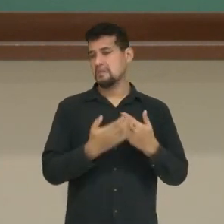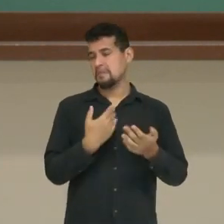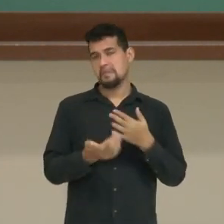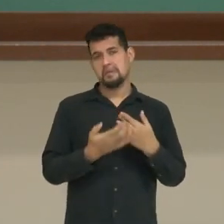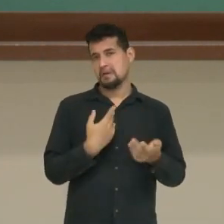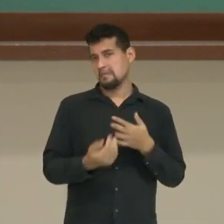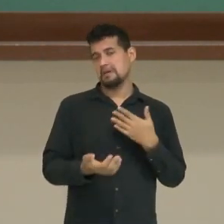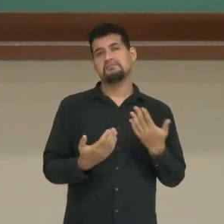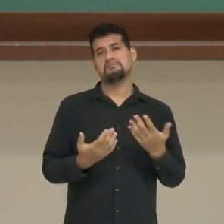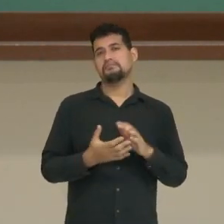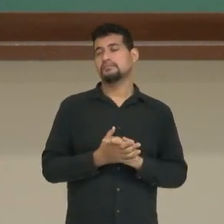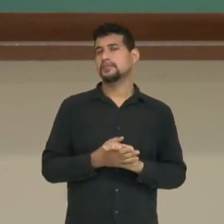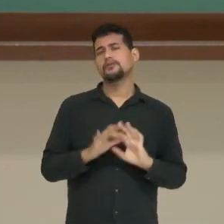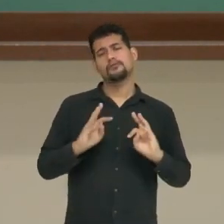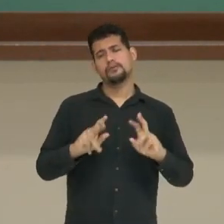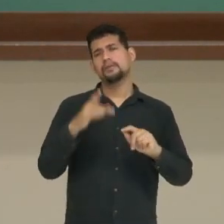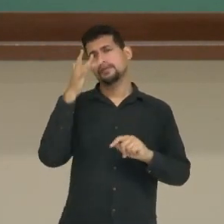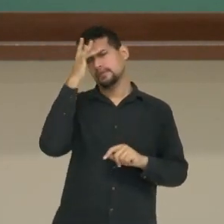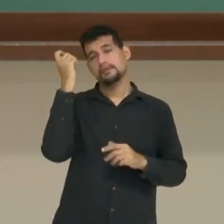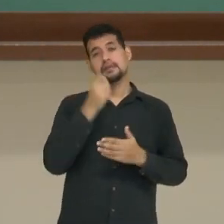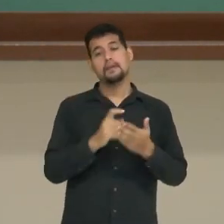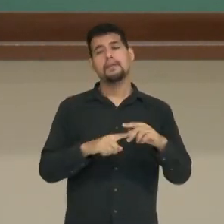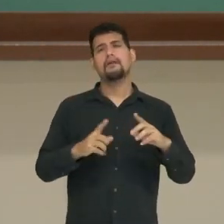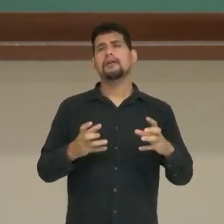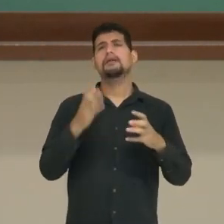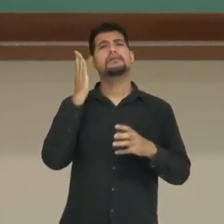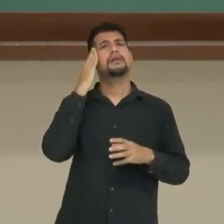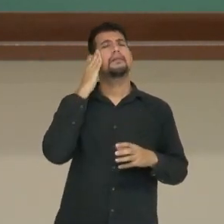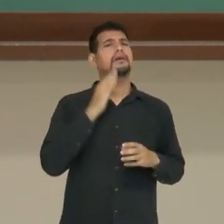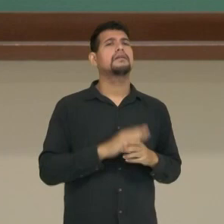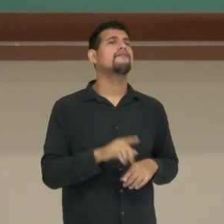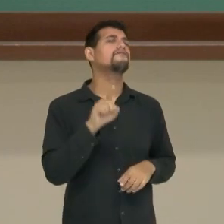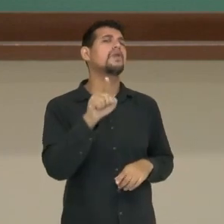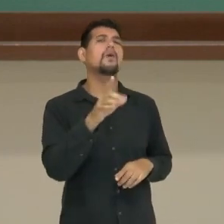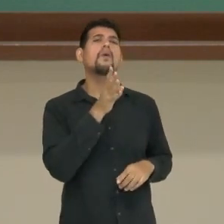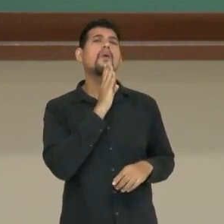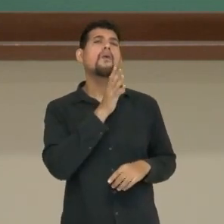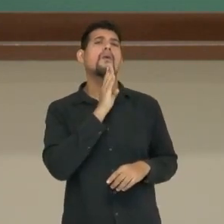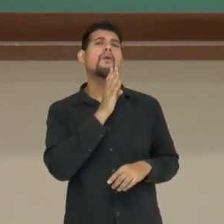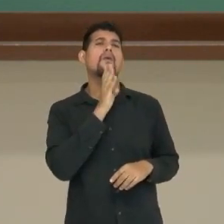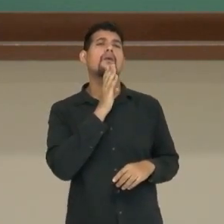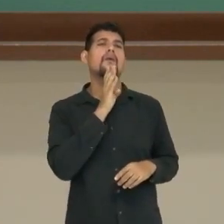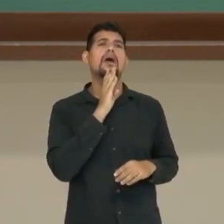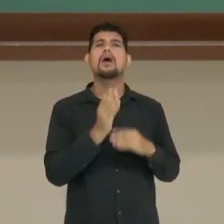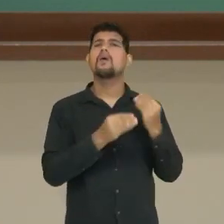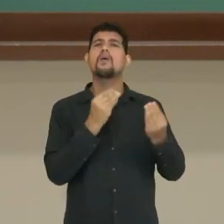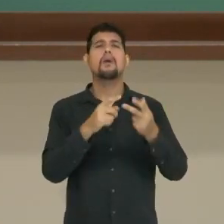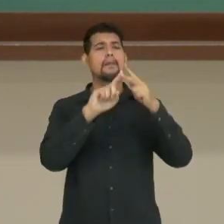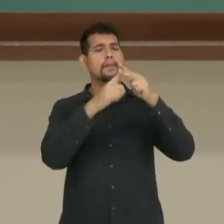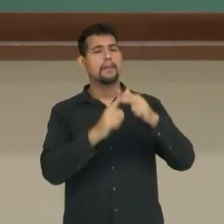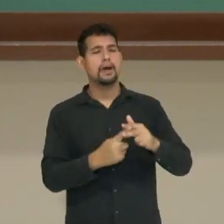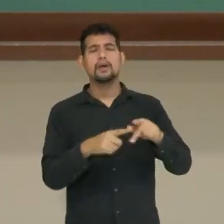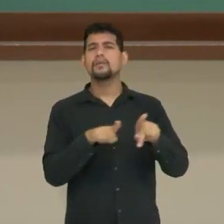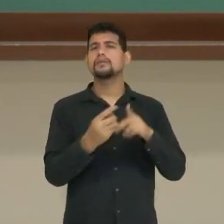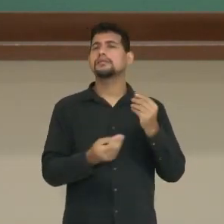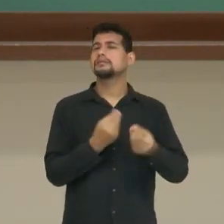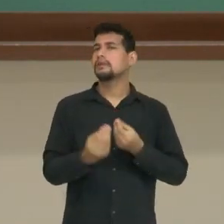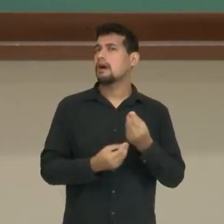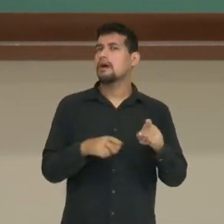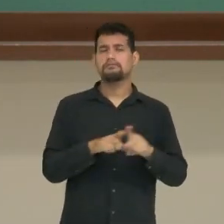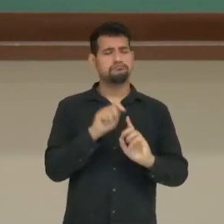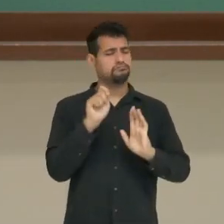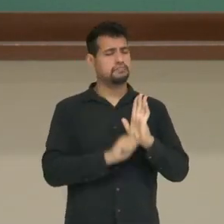escrever, Todo mundo escreve. Eu quero saber se você reconhece esses mecanismos, como articular bem